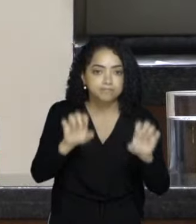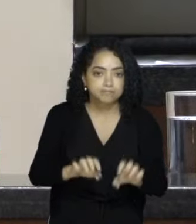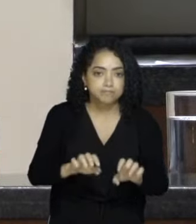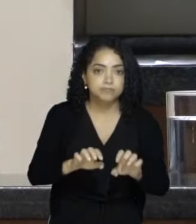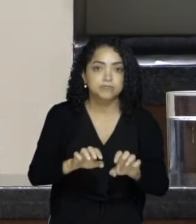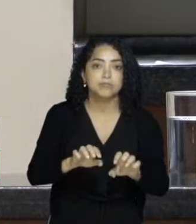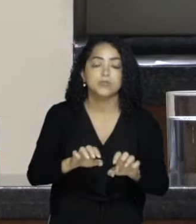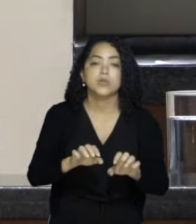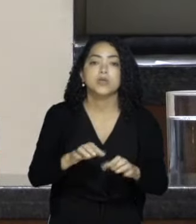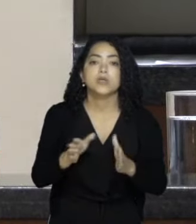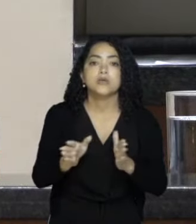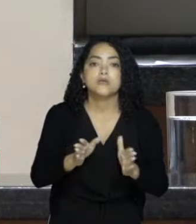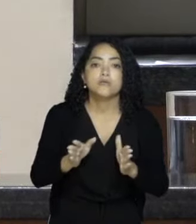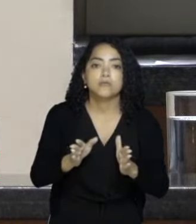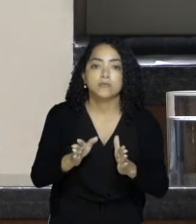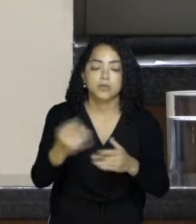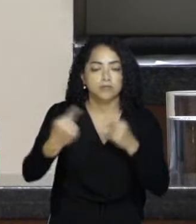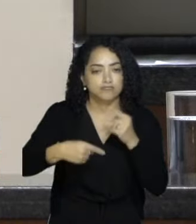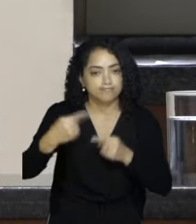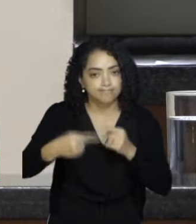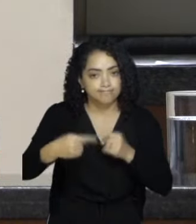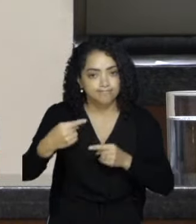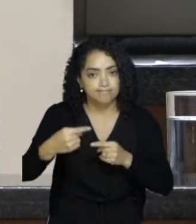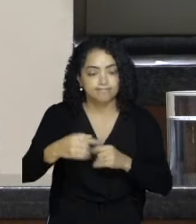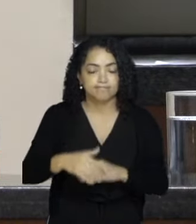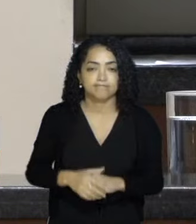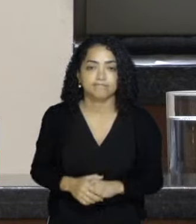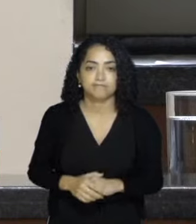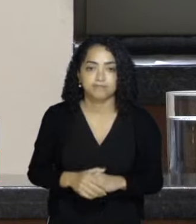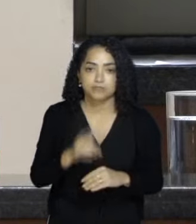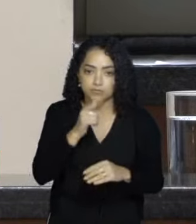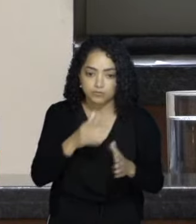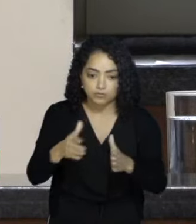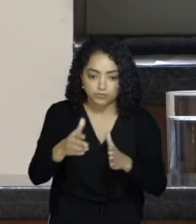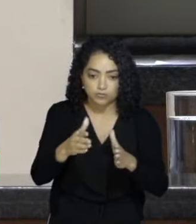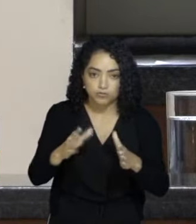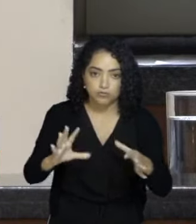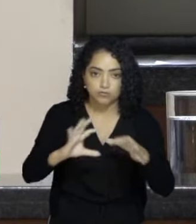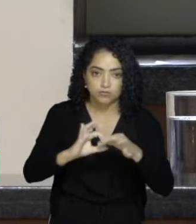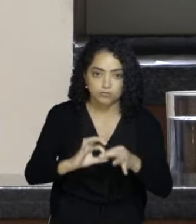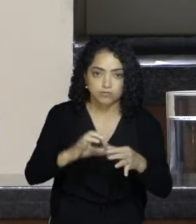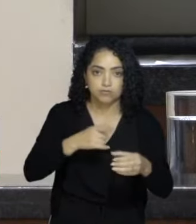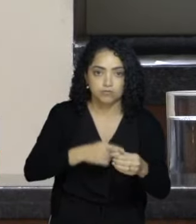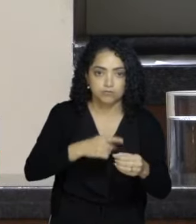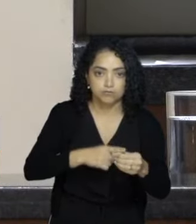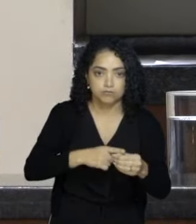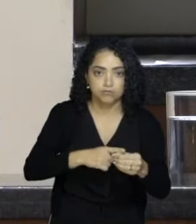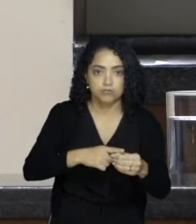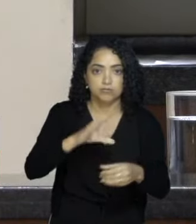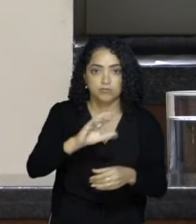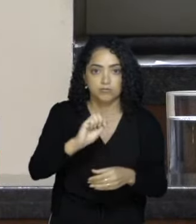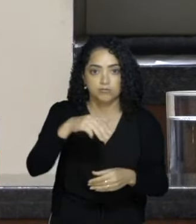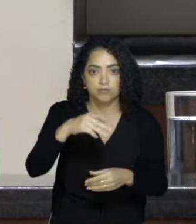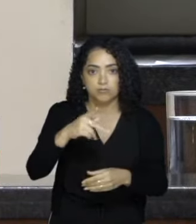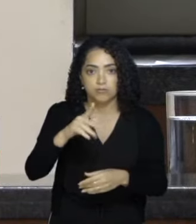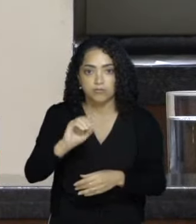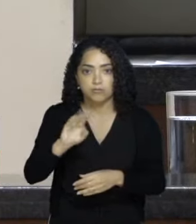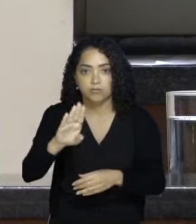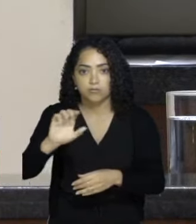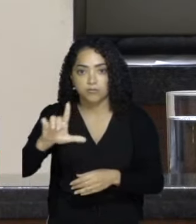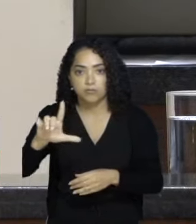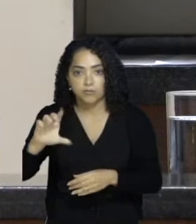Mobilidade informações acerca da ponte sobre o rio Caveiras, que liga os municípios de Campo Belo do Sul e São José do